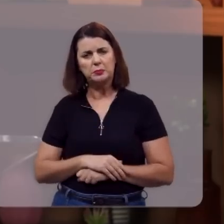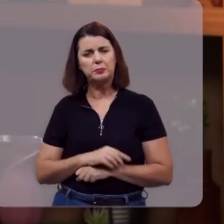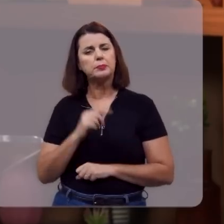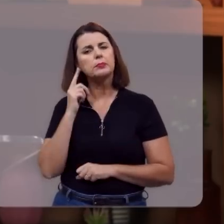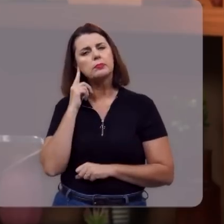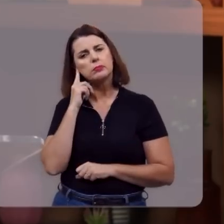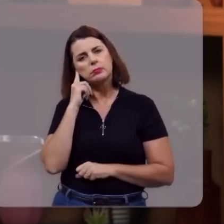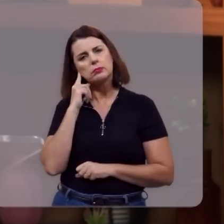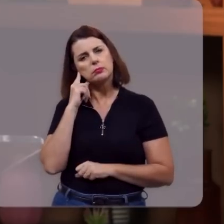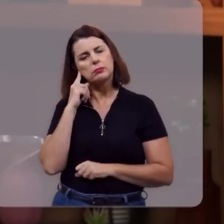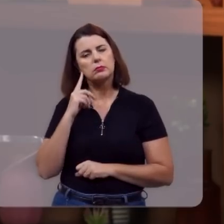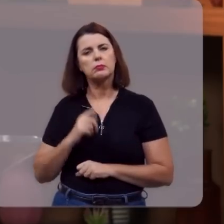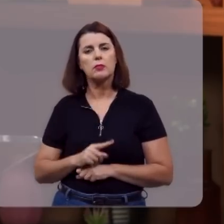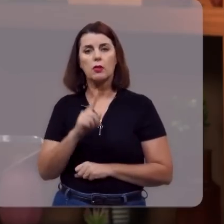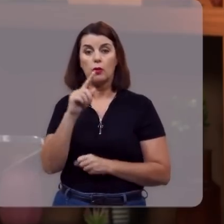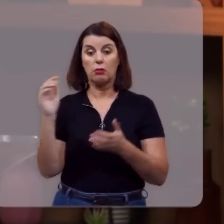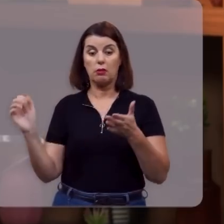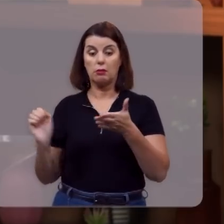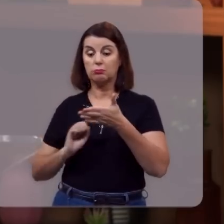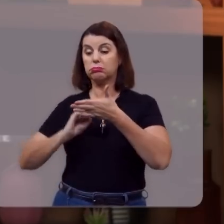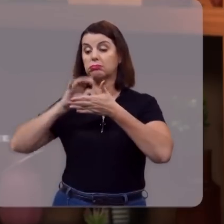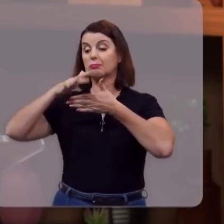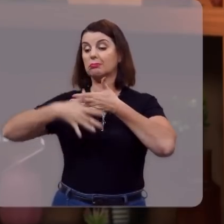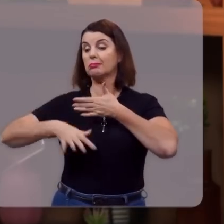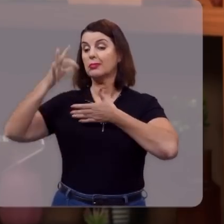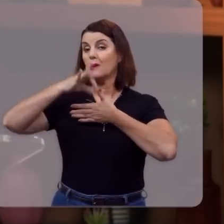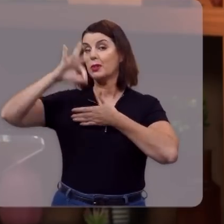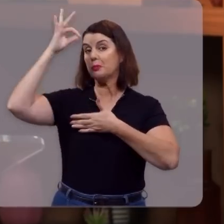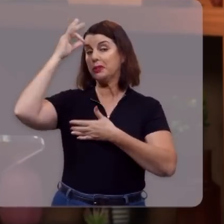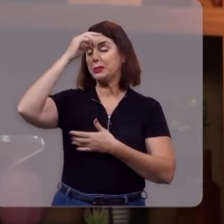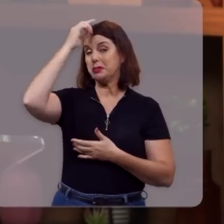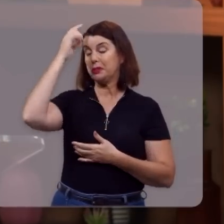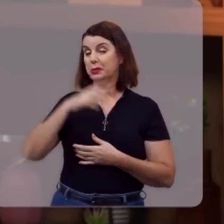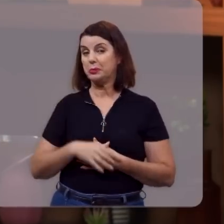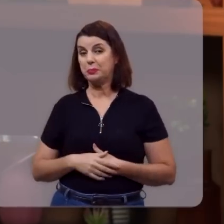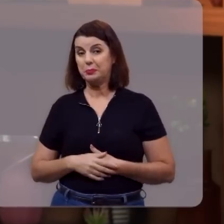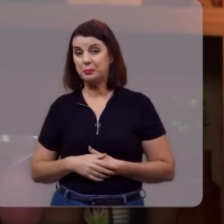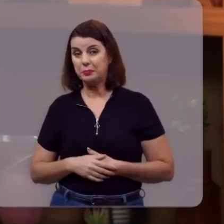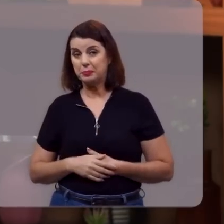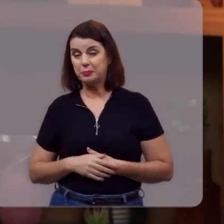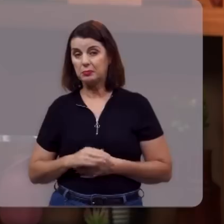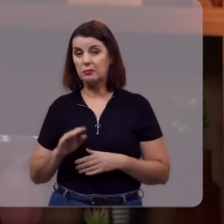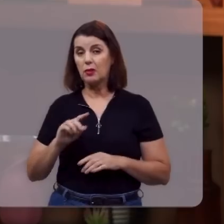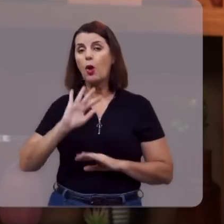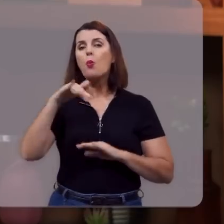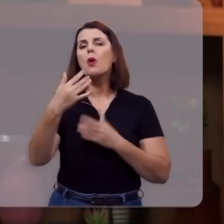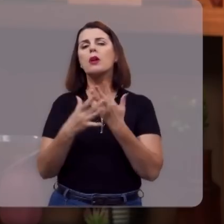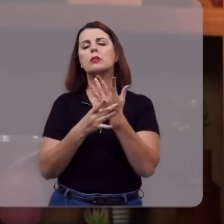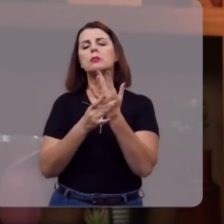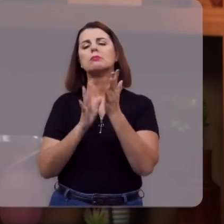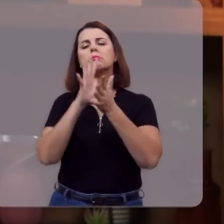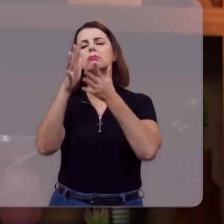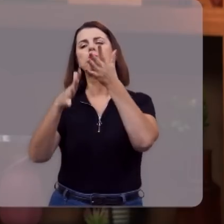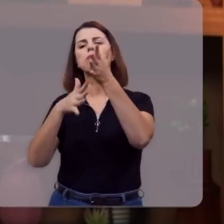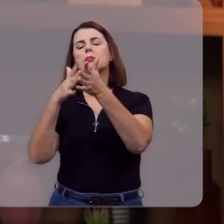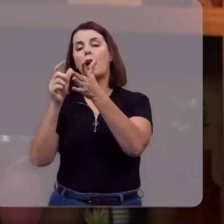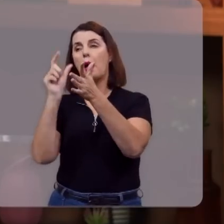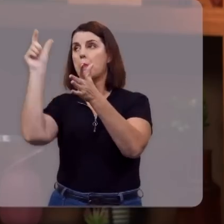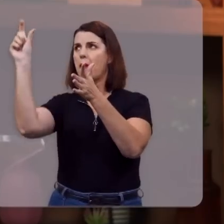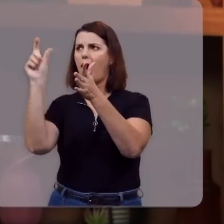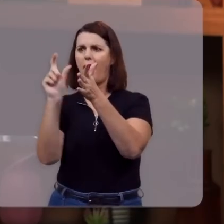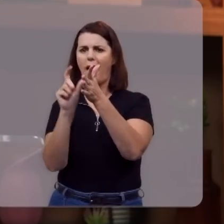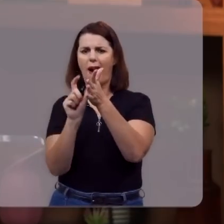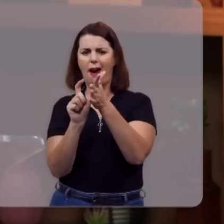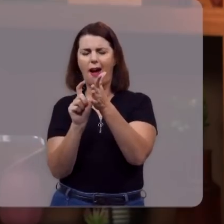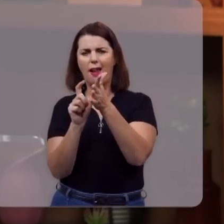Santo? Você transborda do Espírito Santo? Quando você abre a boca, a palavra de Deus